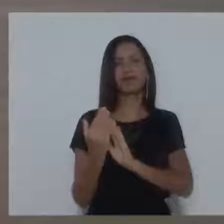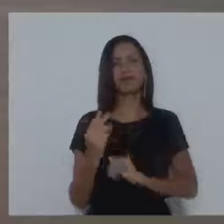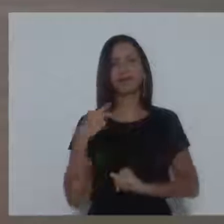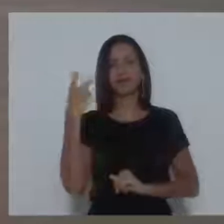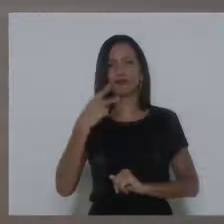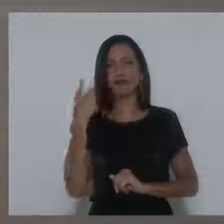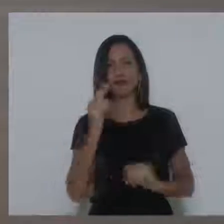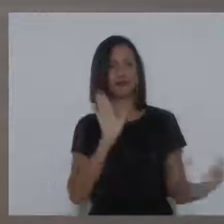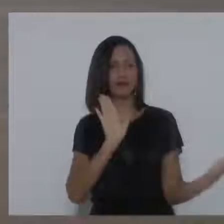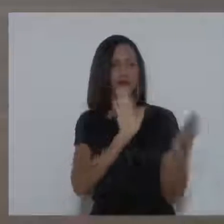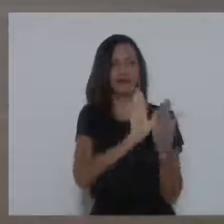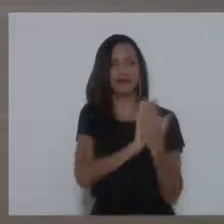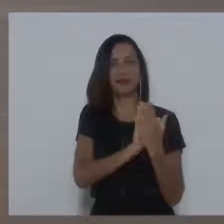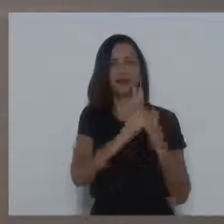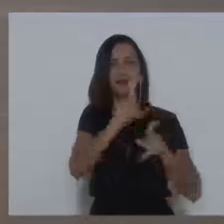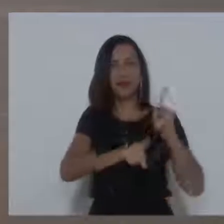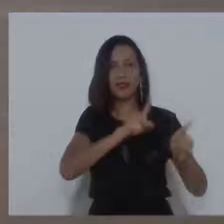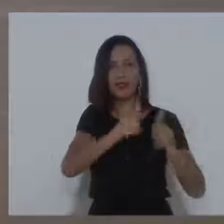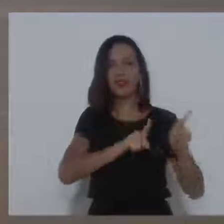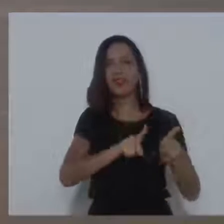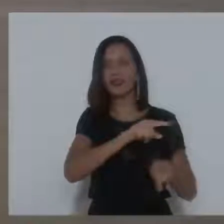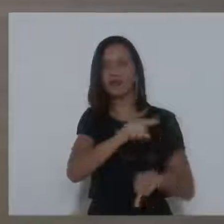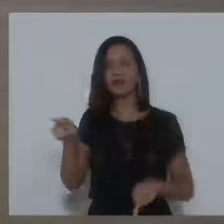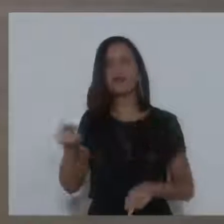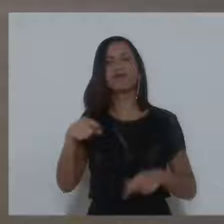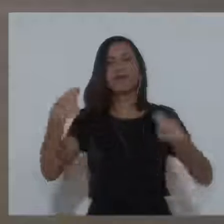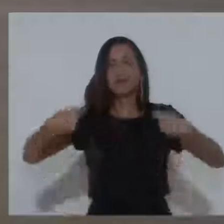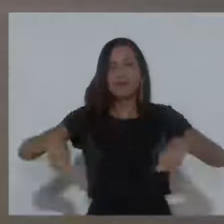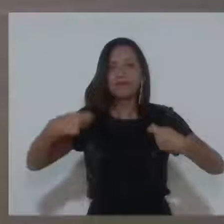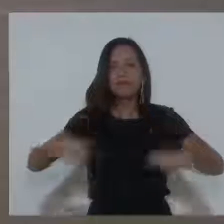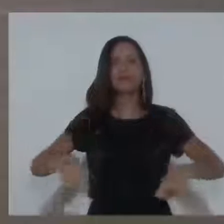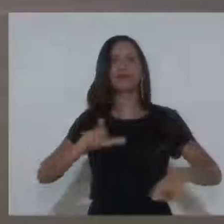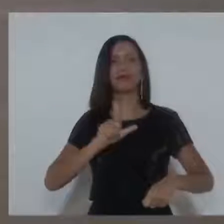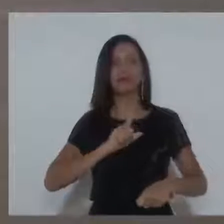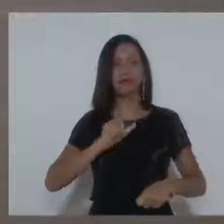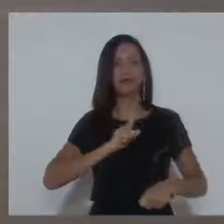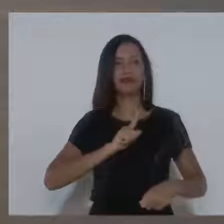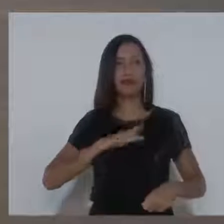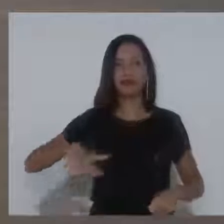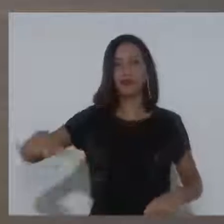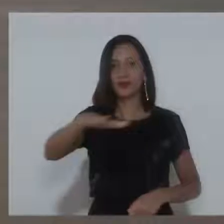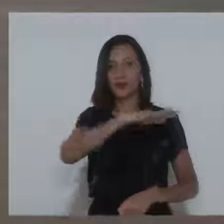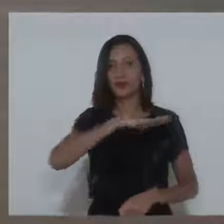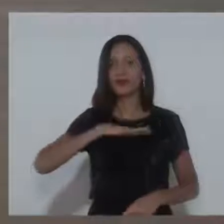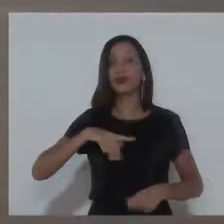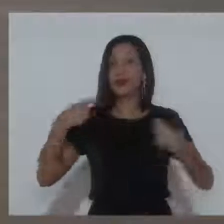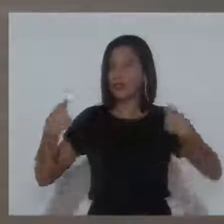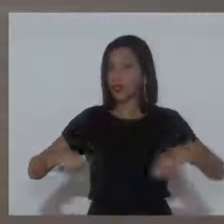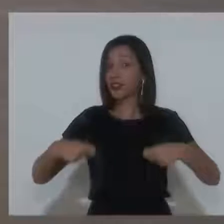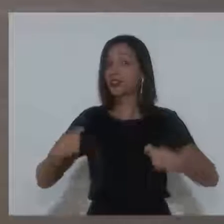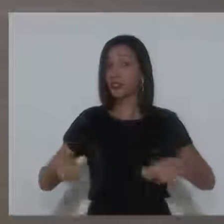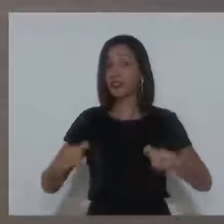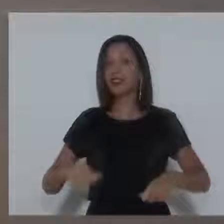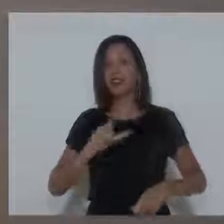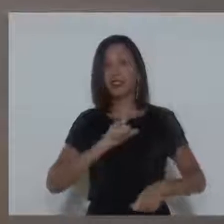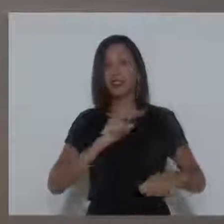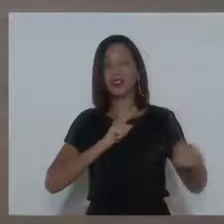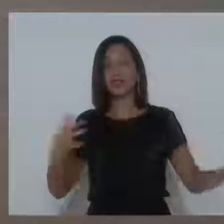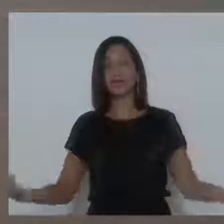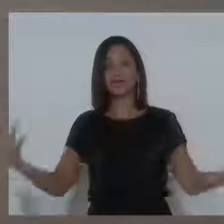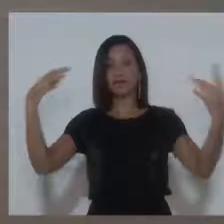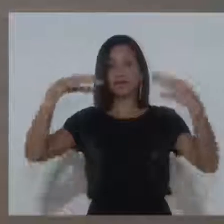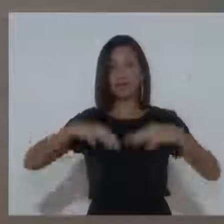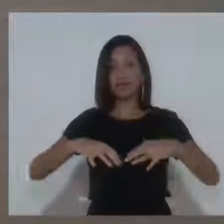com a população, de ouvir realmente o que a população precisa, o que a população necessita, para trazer aqui,